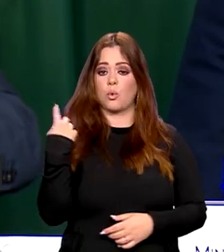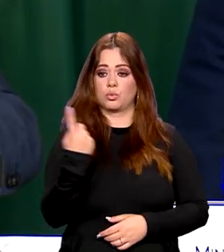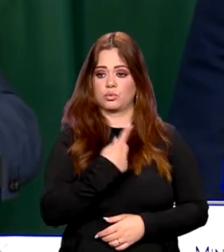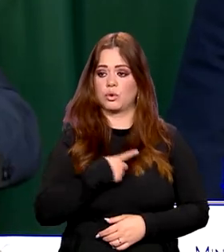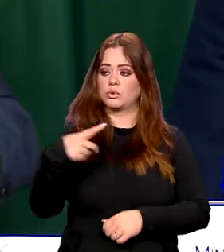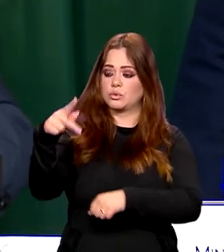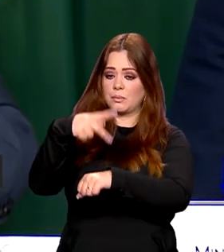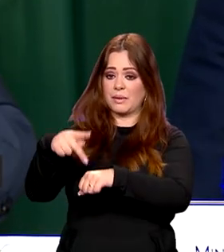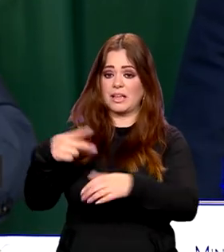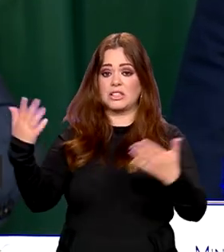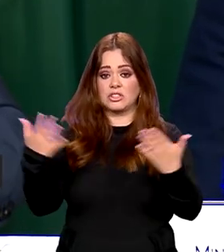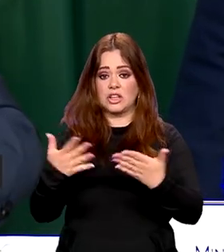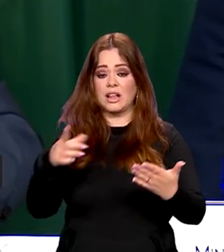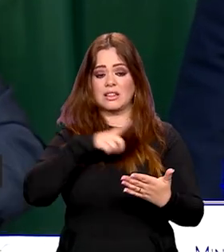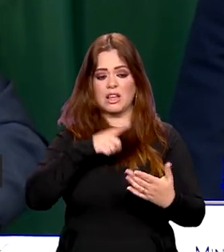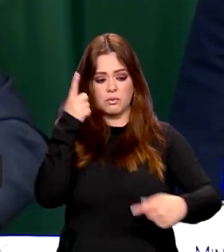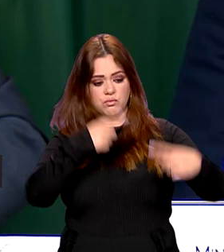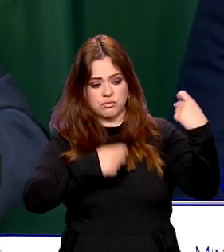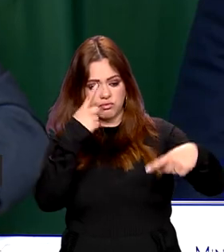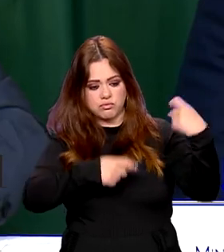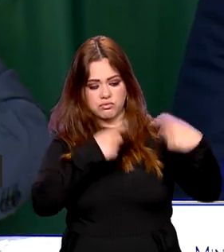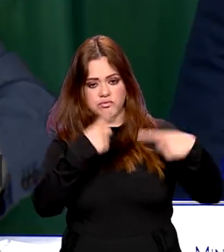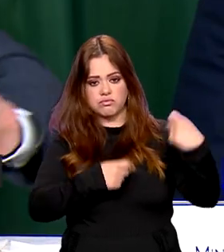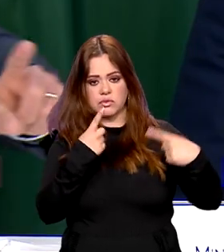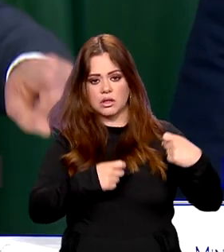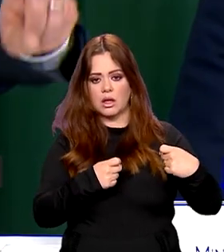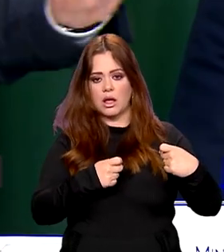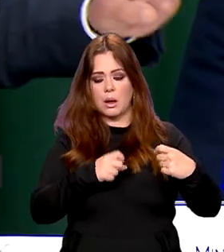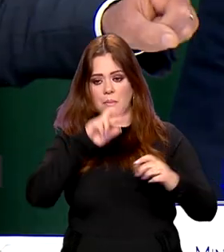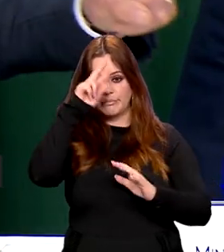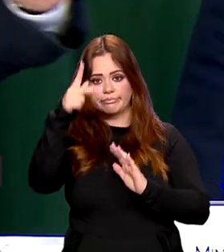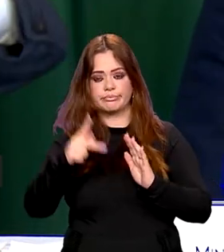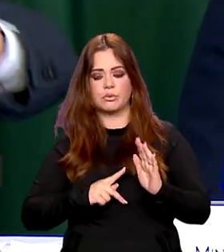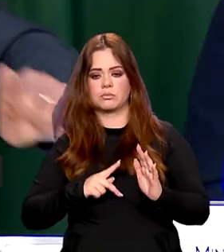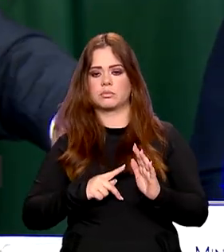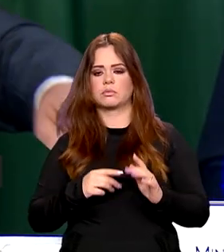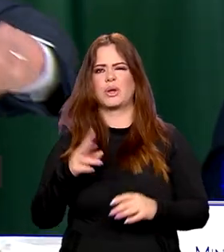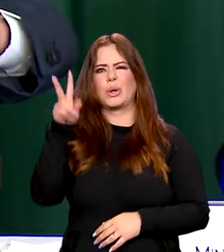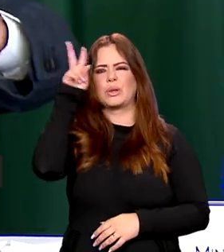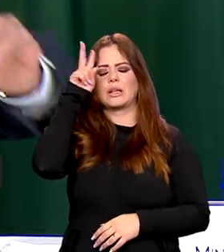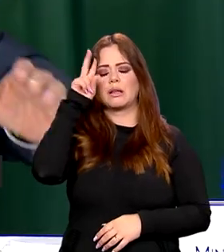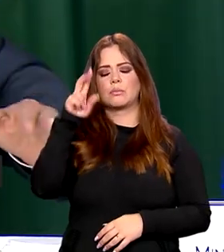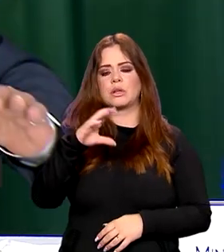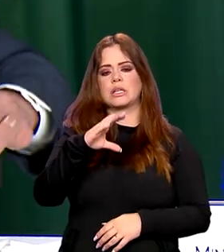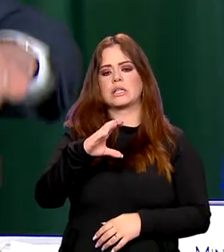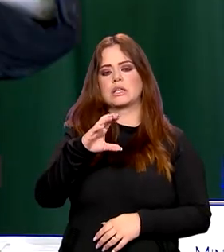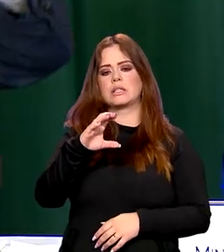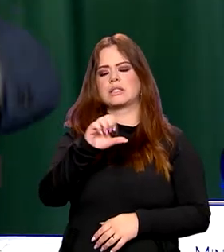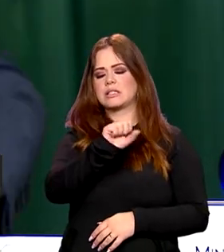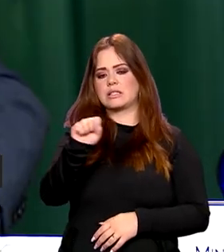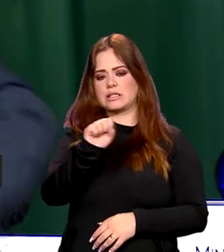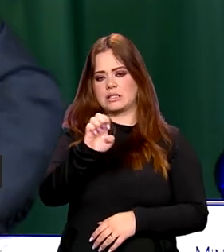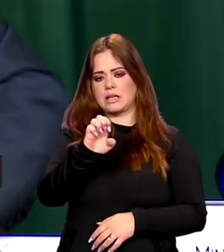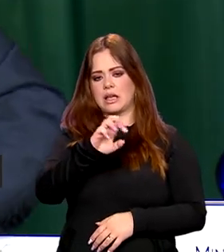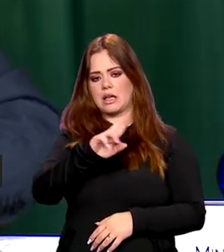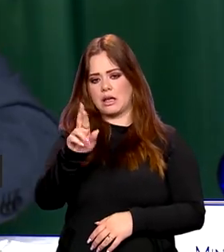teve muitas guerras internas. Eu lembro que o Serra era uma das pessoas muitas vezes atacada porque